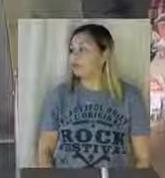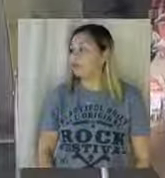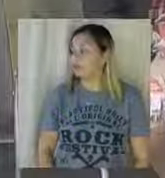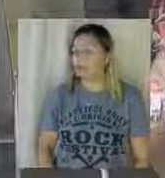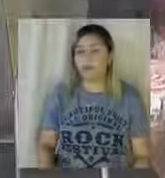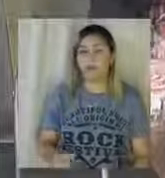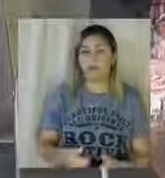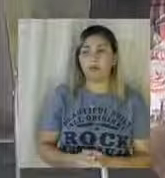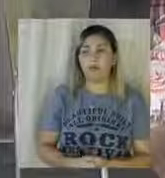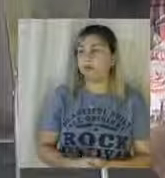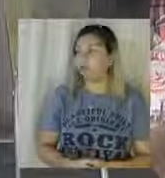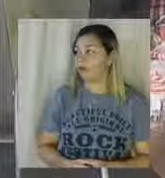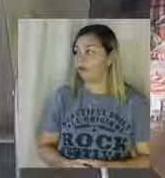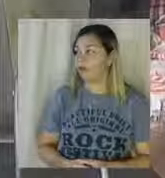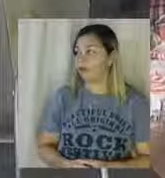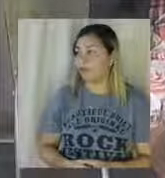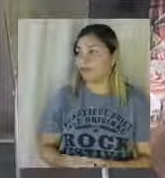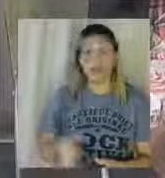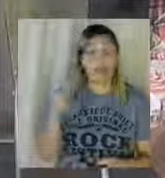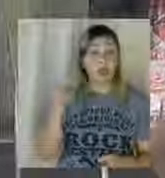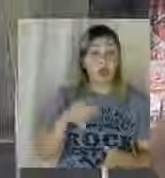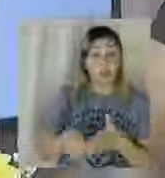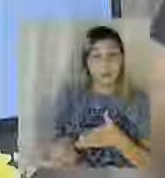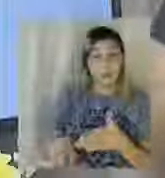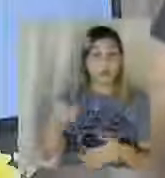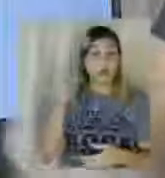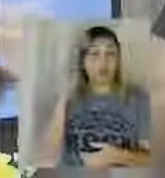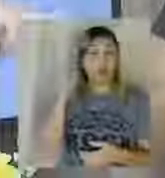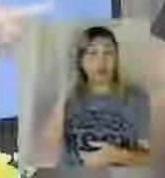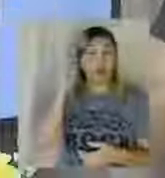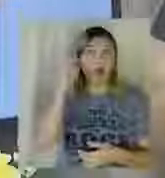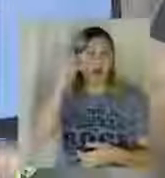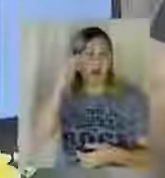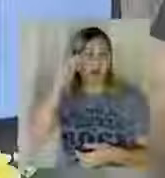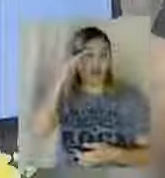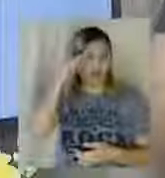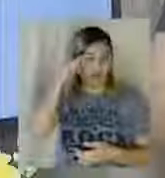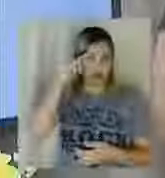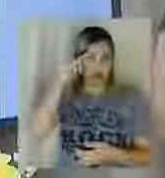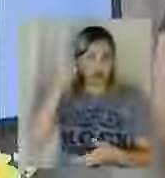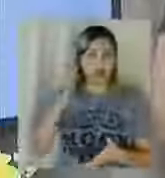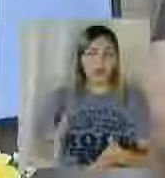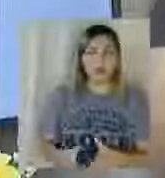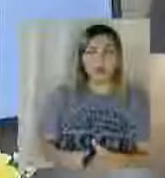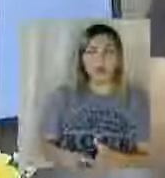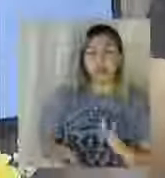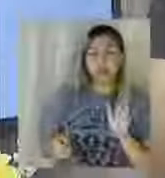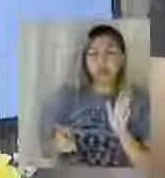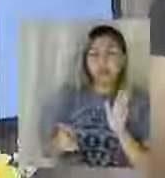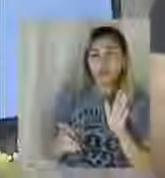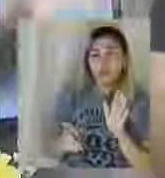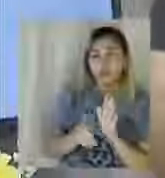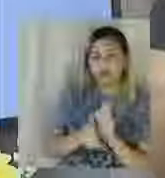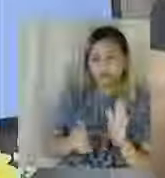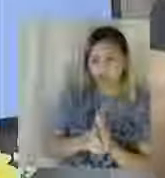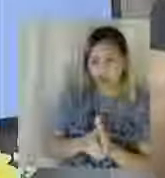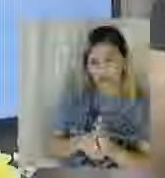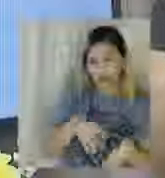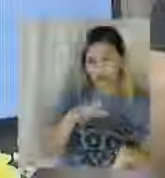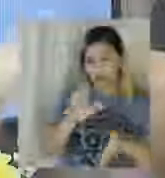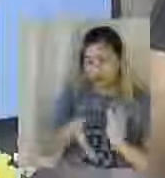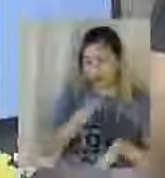Aline, em relação a quando a gente fala de Libras enquanto um direito, né? A gente